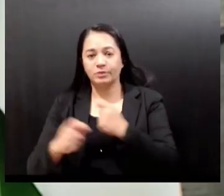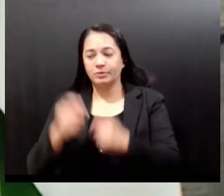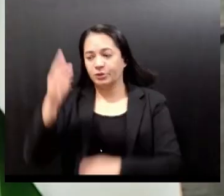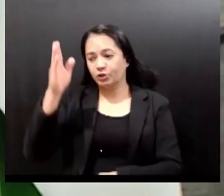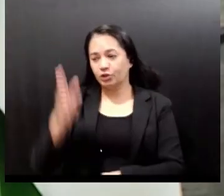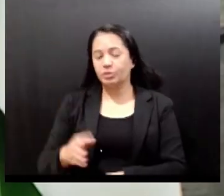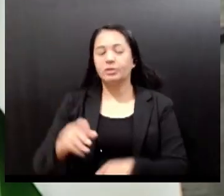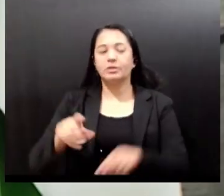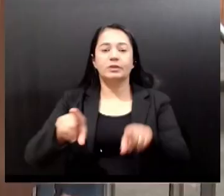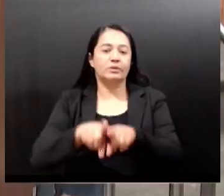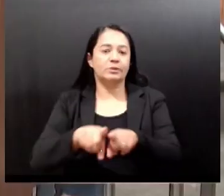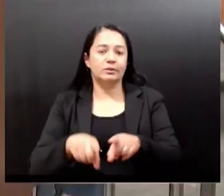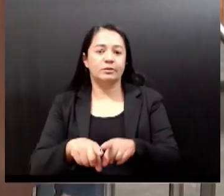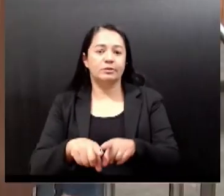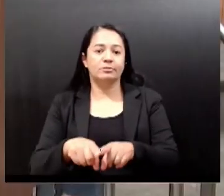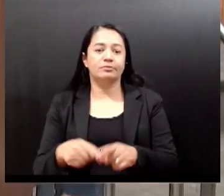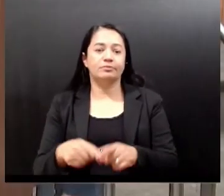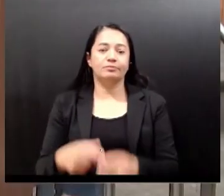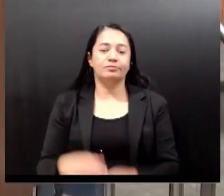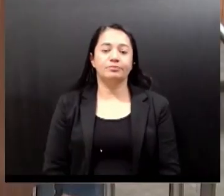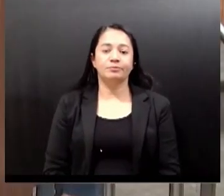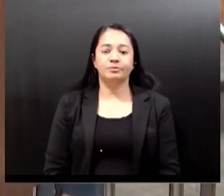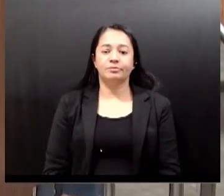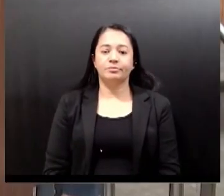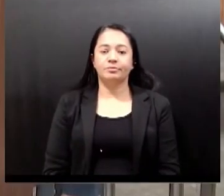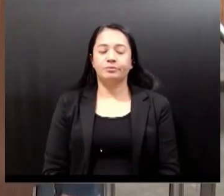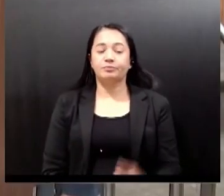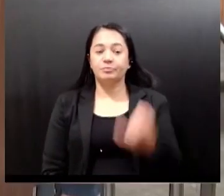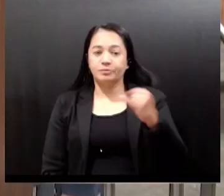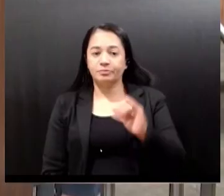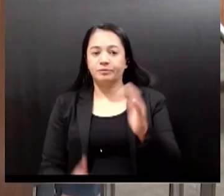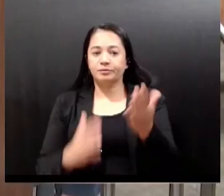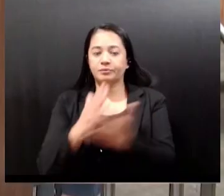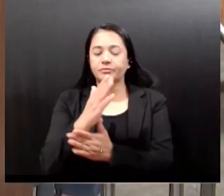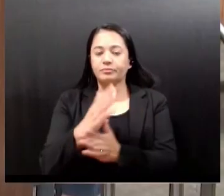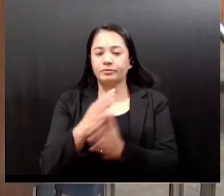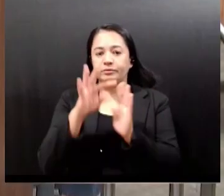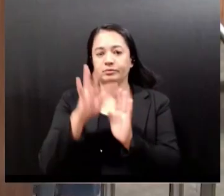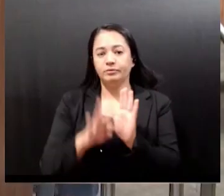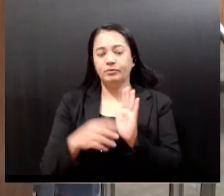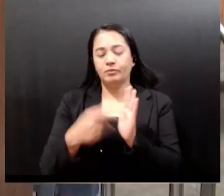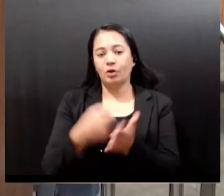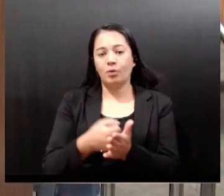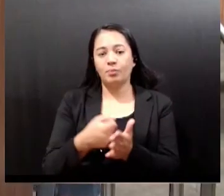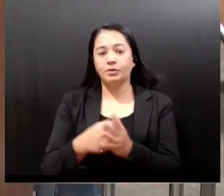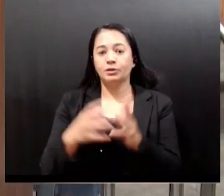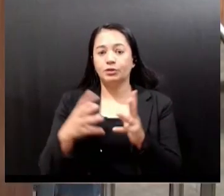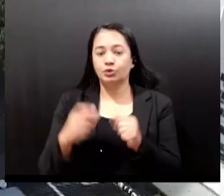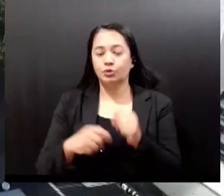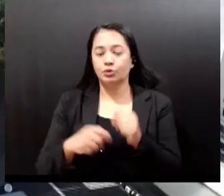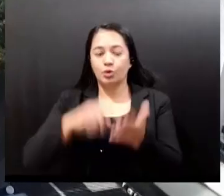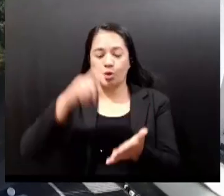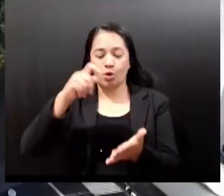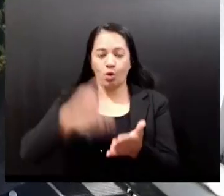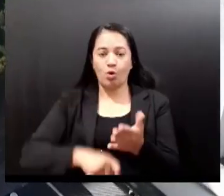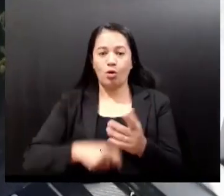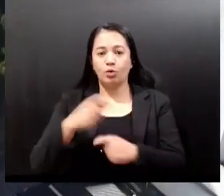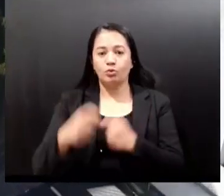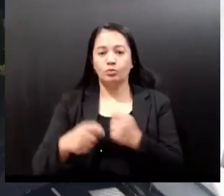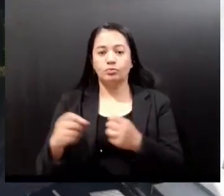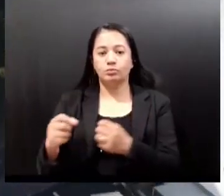na administração indireta. Se aprovado, o texto vai obrigar que todos os contratos da administração